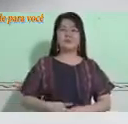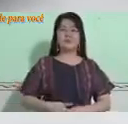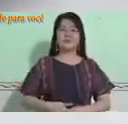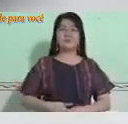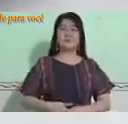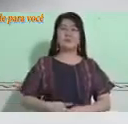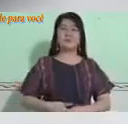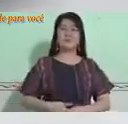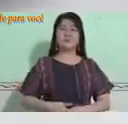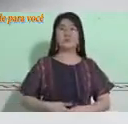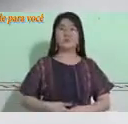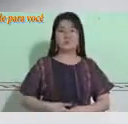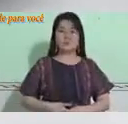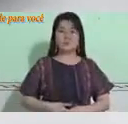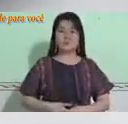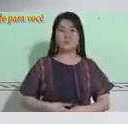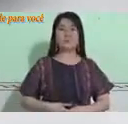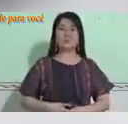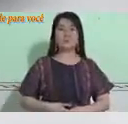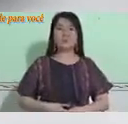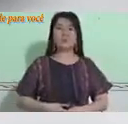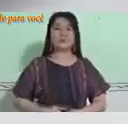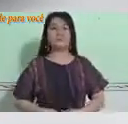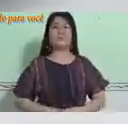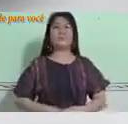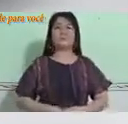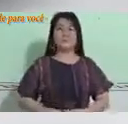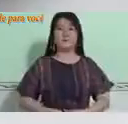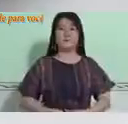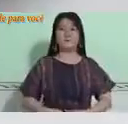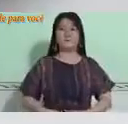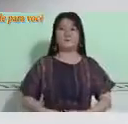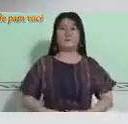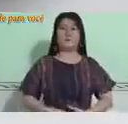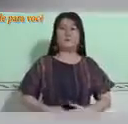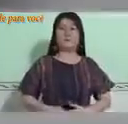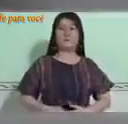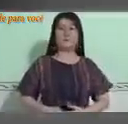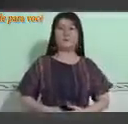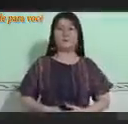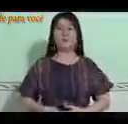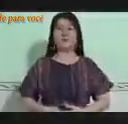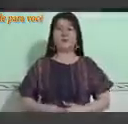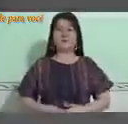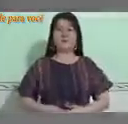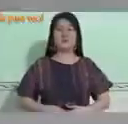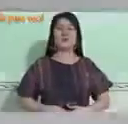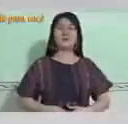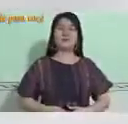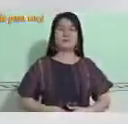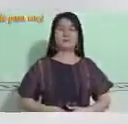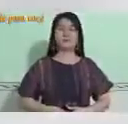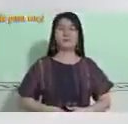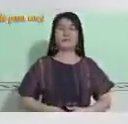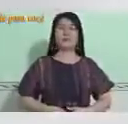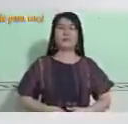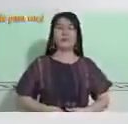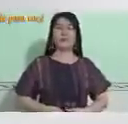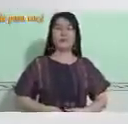AL é acento agudo MDSTA, lista também me recomendado evitar comer mamão, vírgula, maracujá,